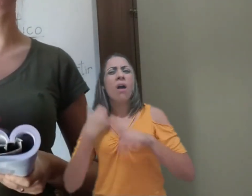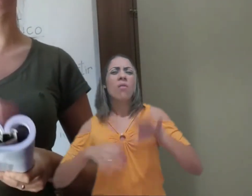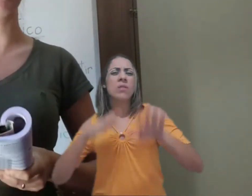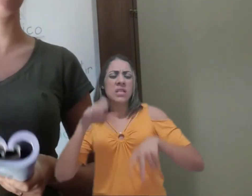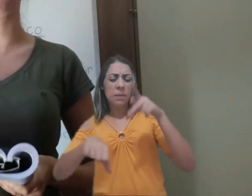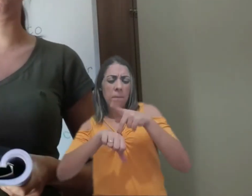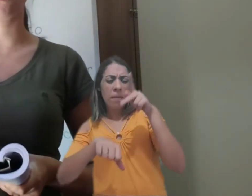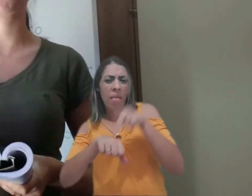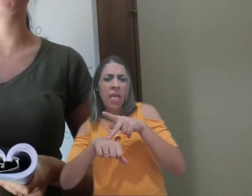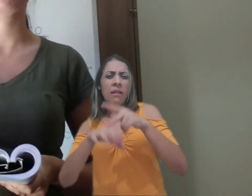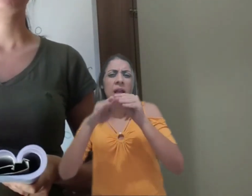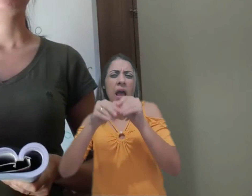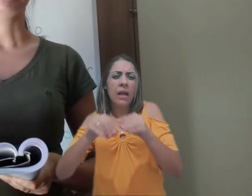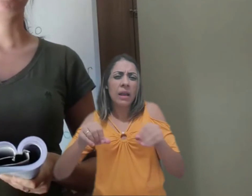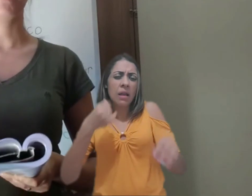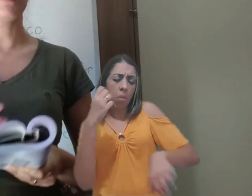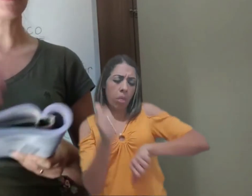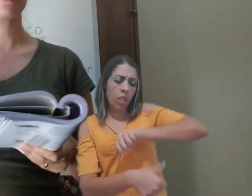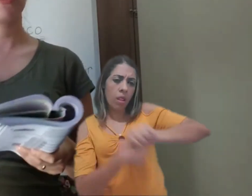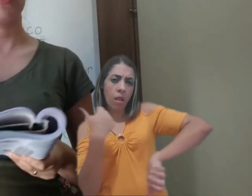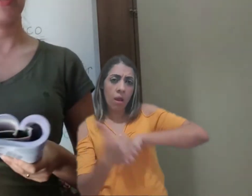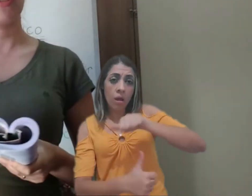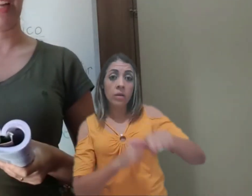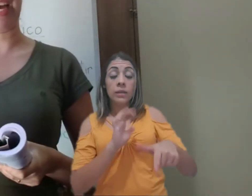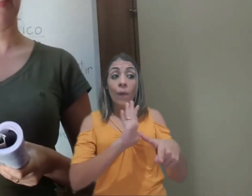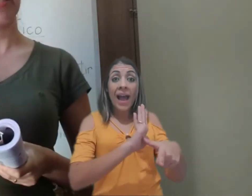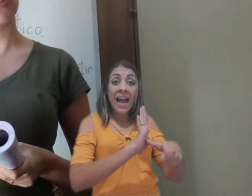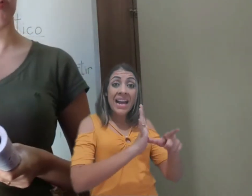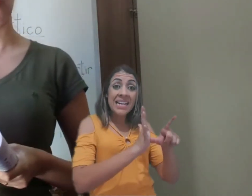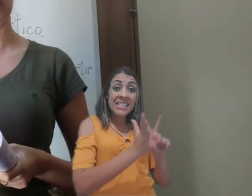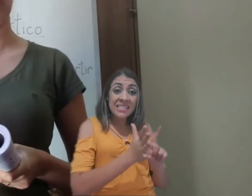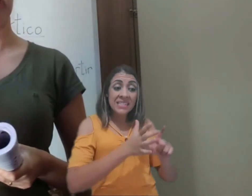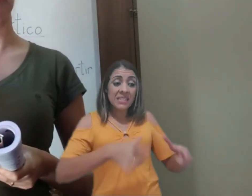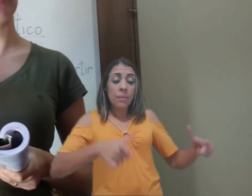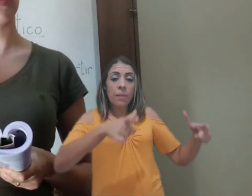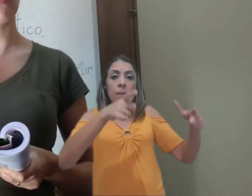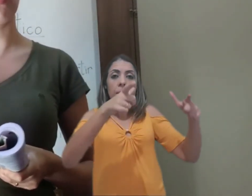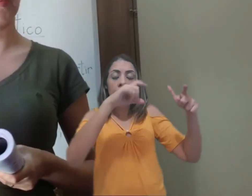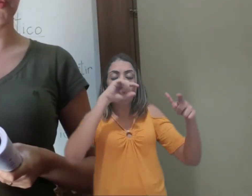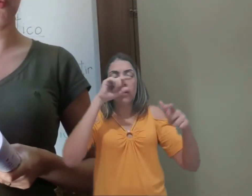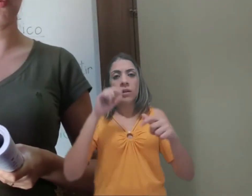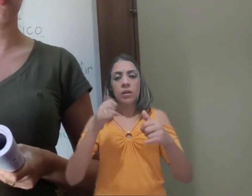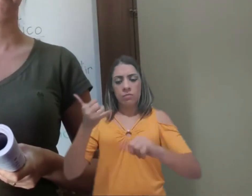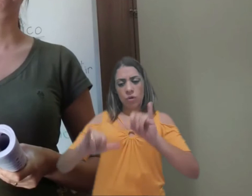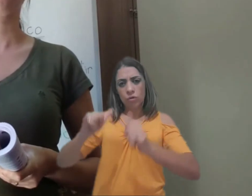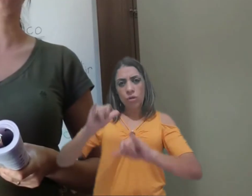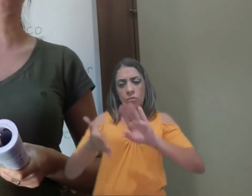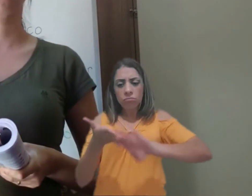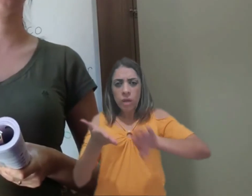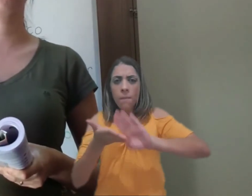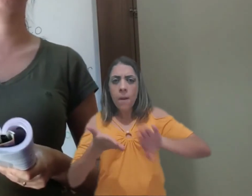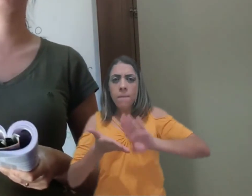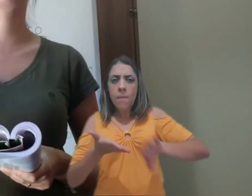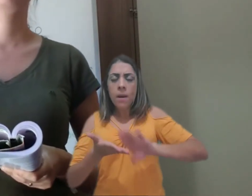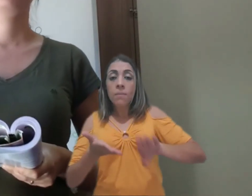areia, né, pedaços de rochas. Então, antes da gente destilar, fazer destilação fracionada para tirar os subprodutos,